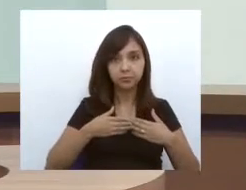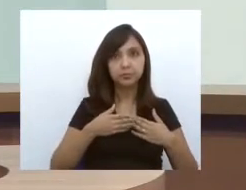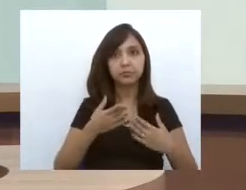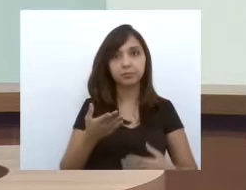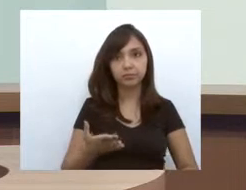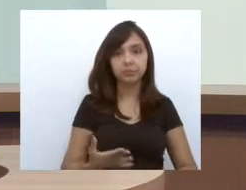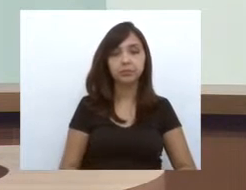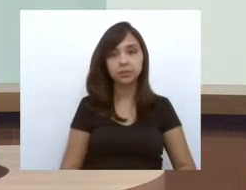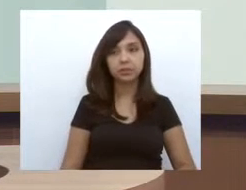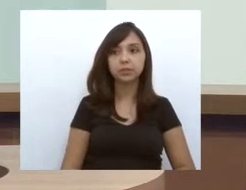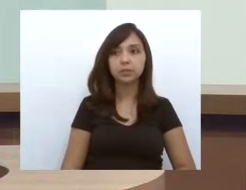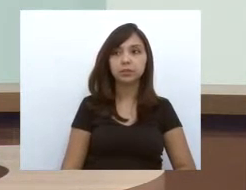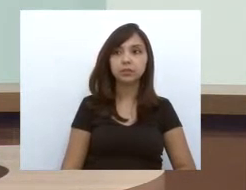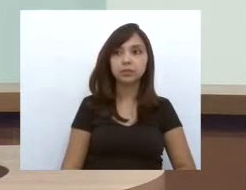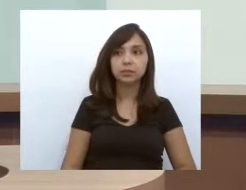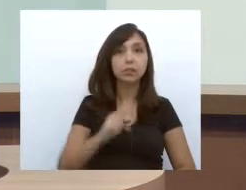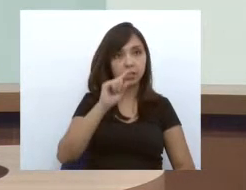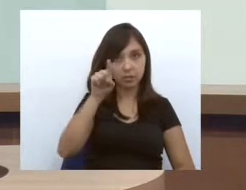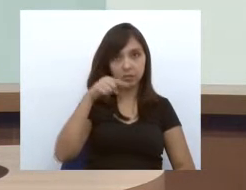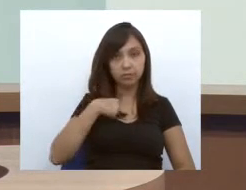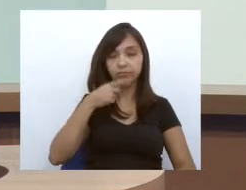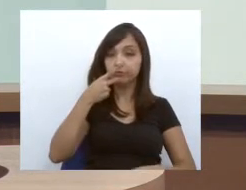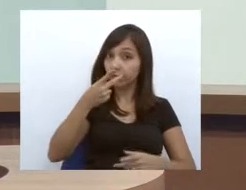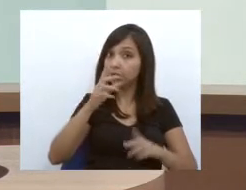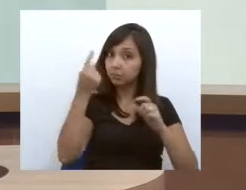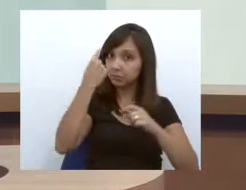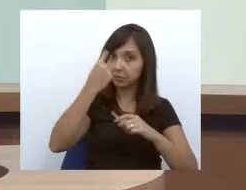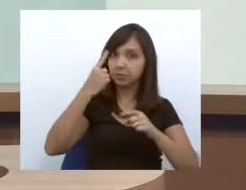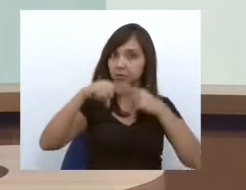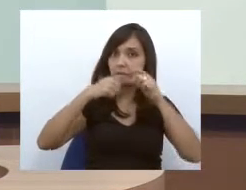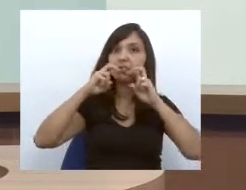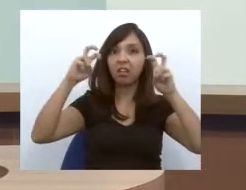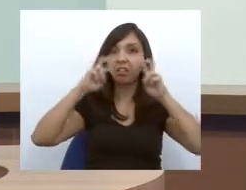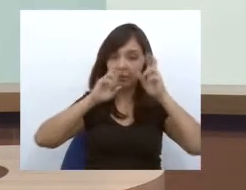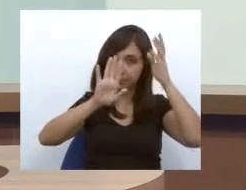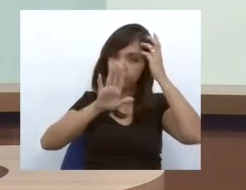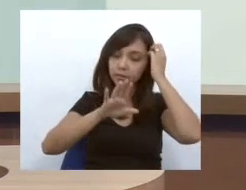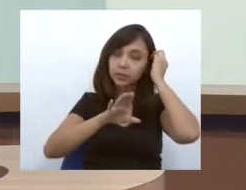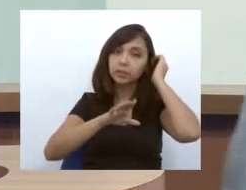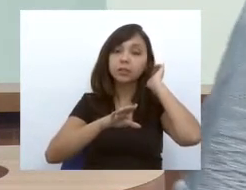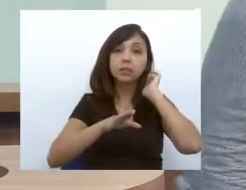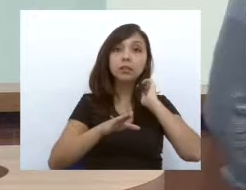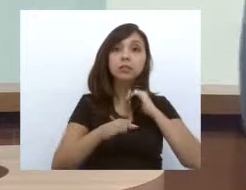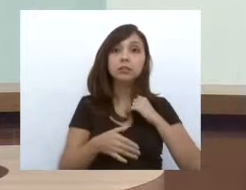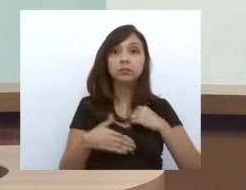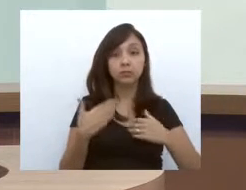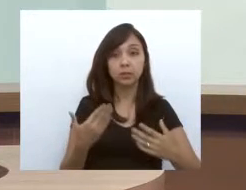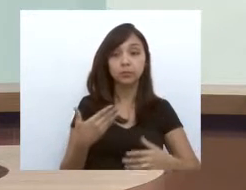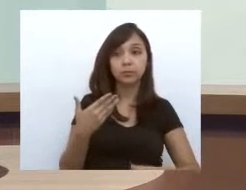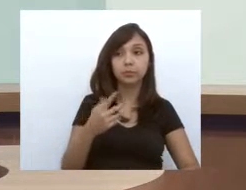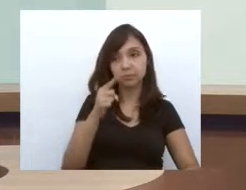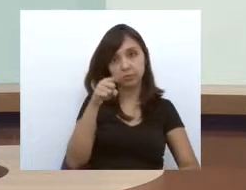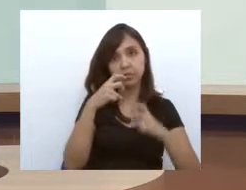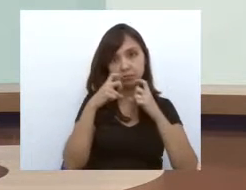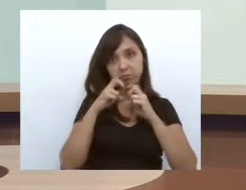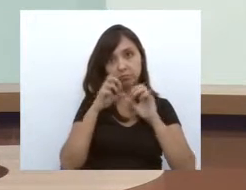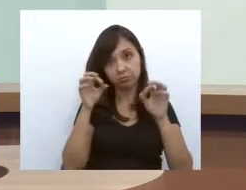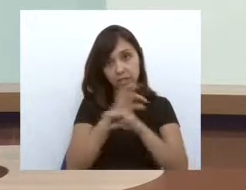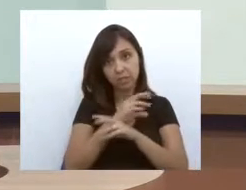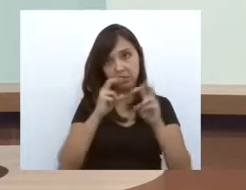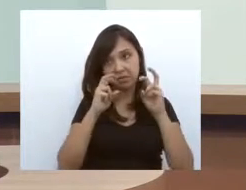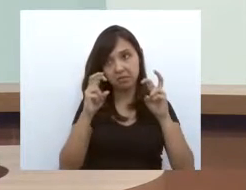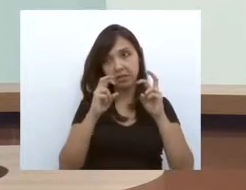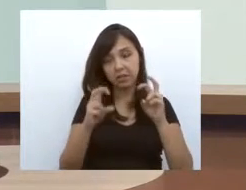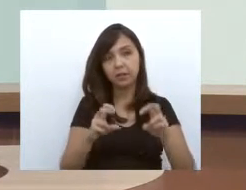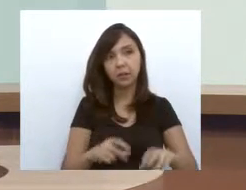Excelência. Depois vai, depois você fala, deixa eu falar primeiro. Né? Quando eu terminar, vocês vão, ó, se